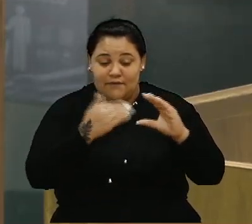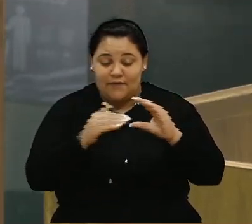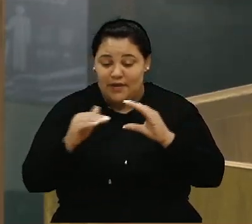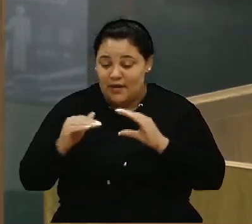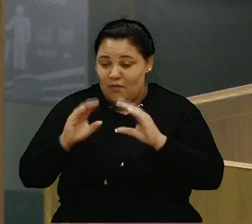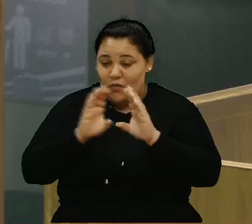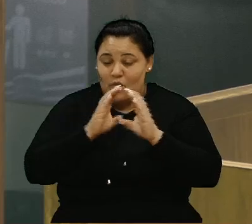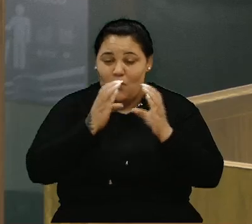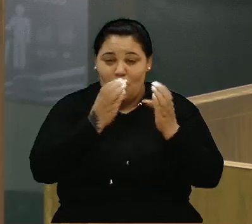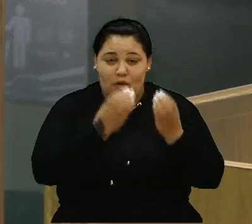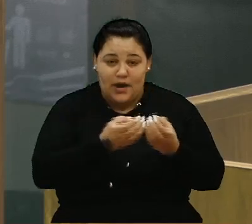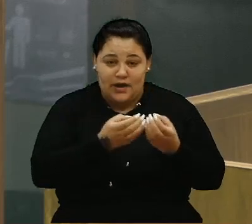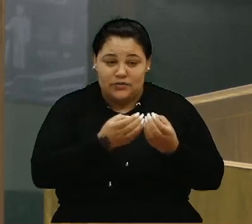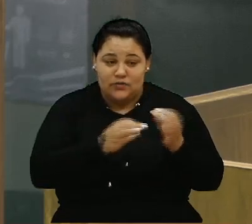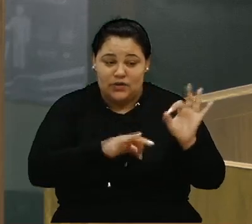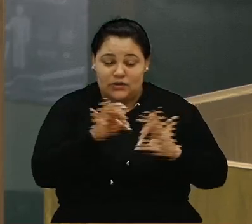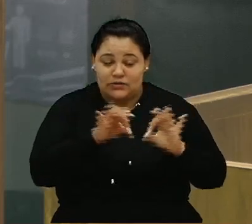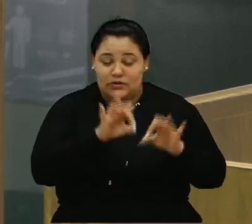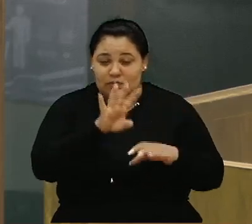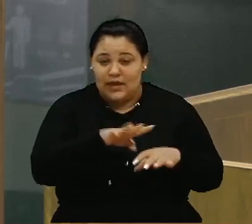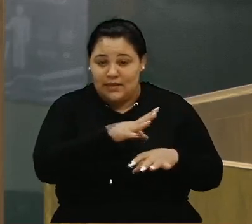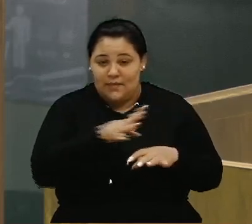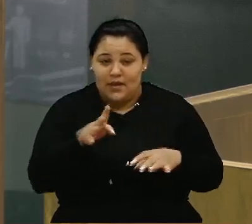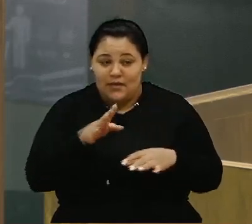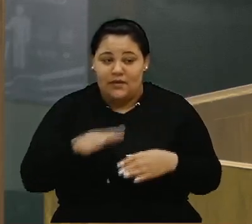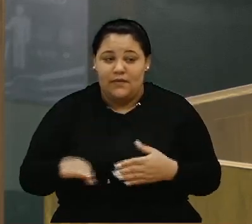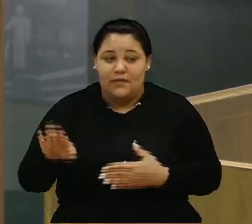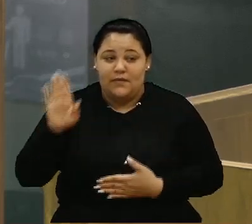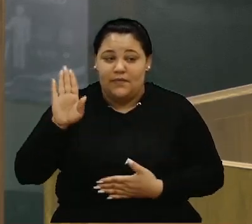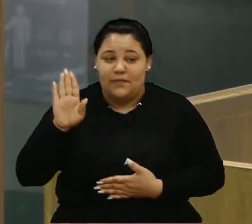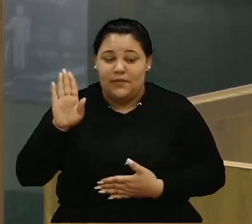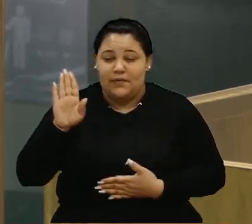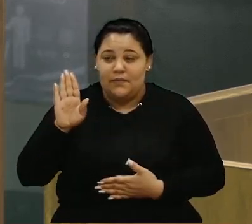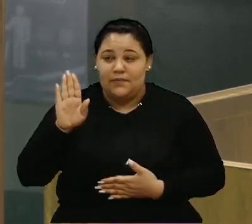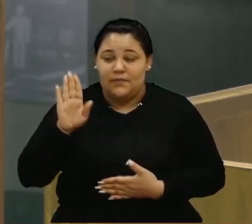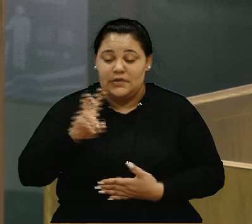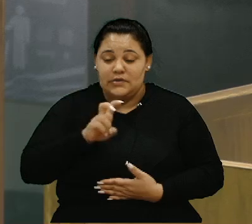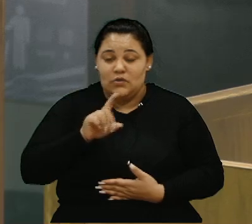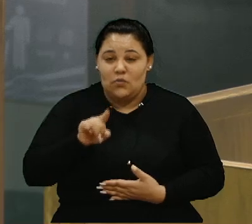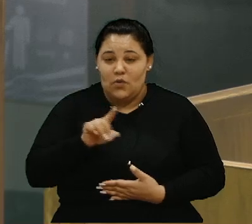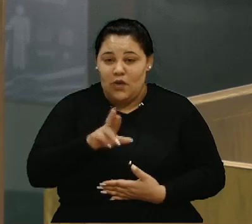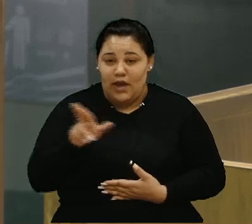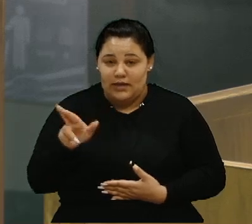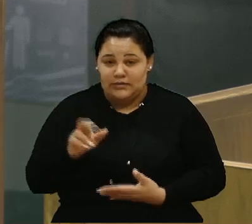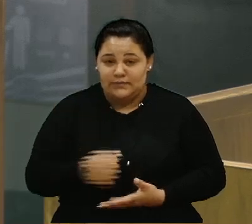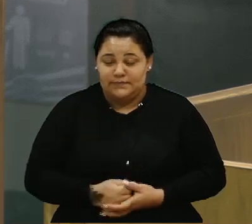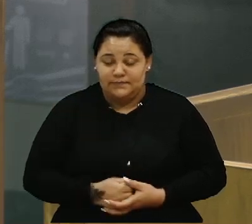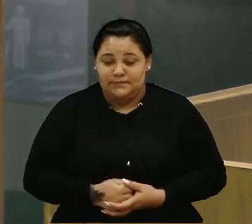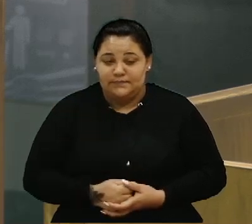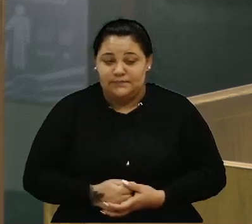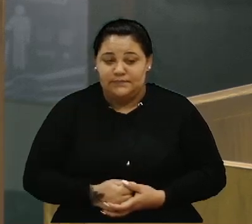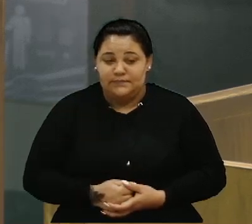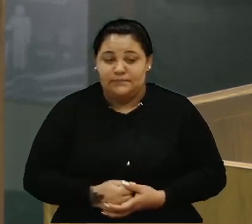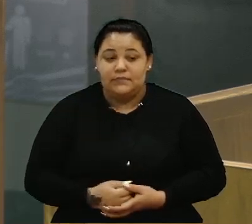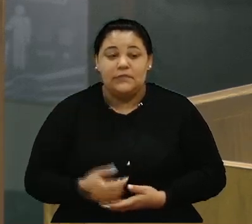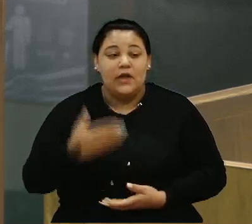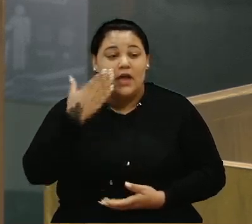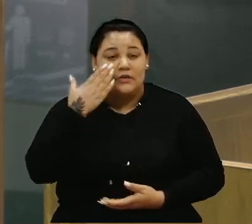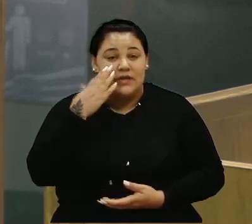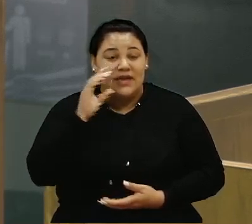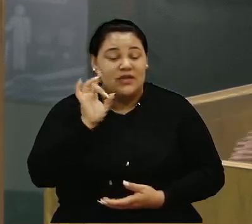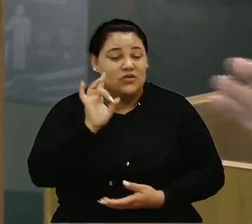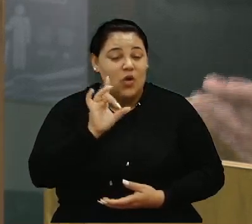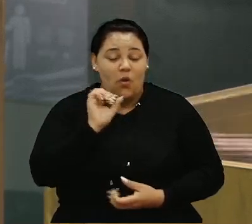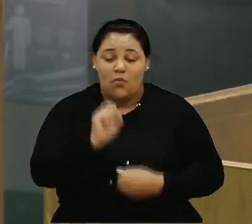a correção da tabela, então, prometida para R$5.000. Sei que isso é só para o ano que